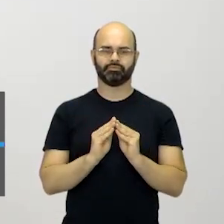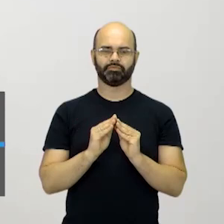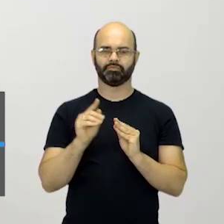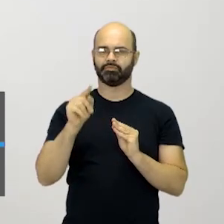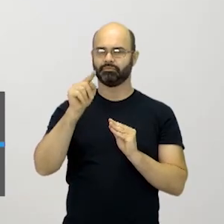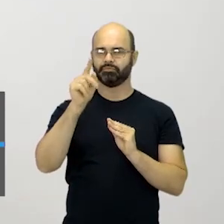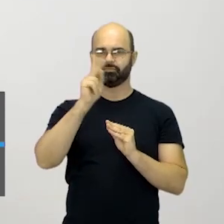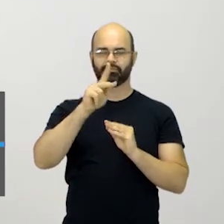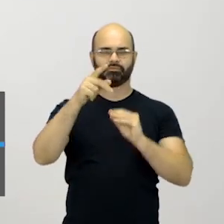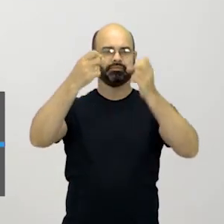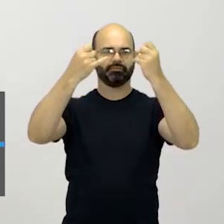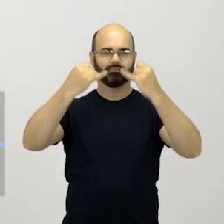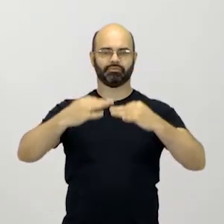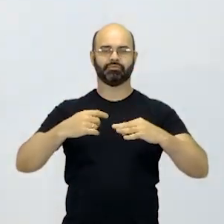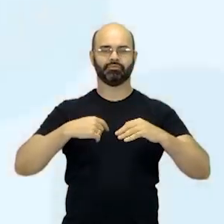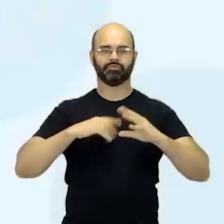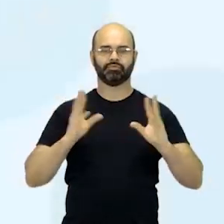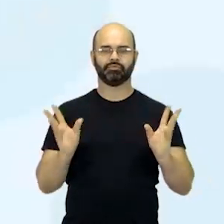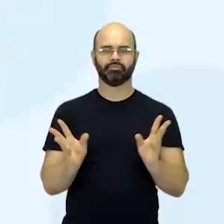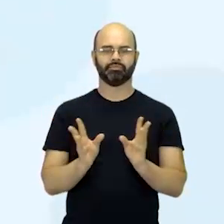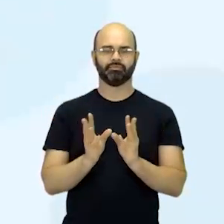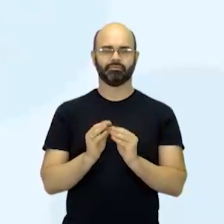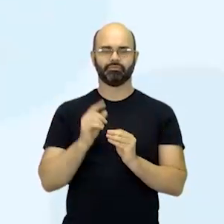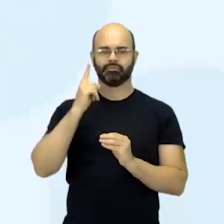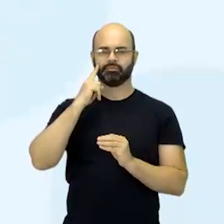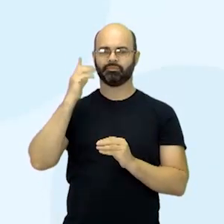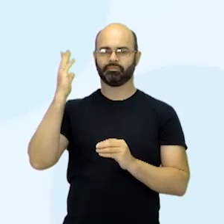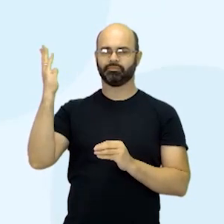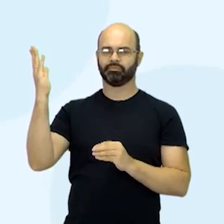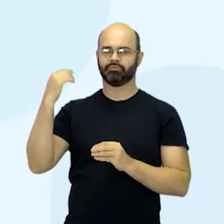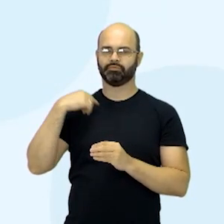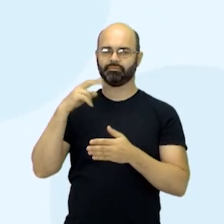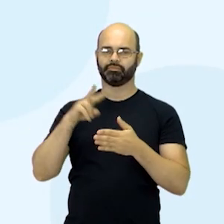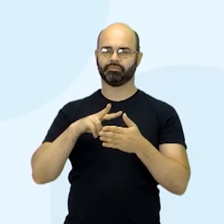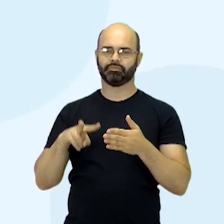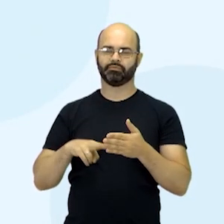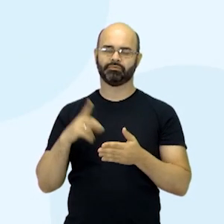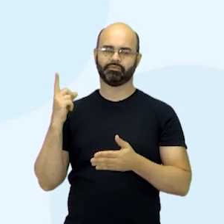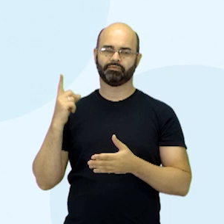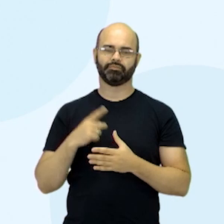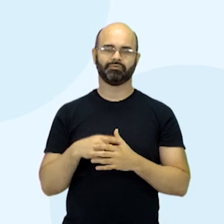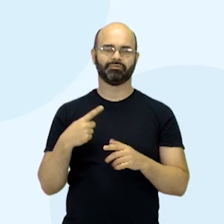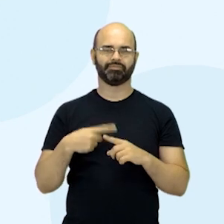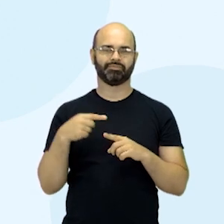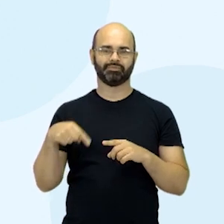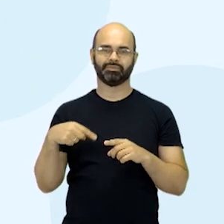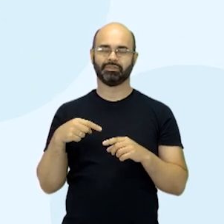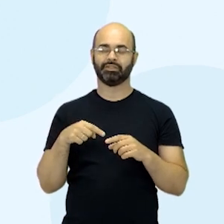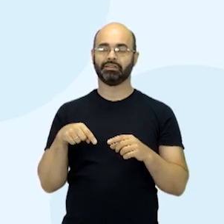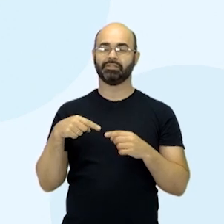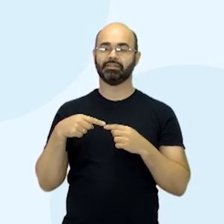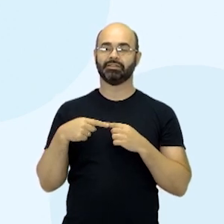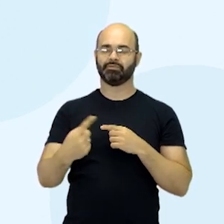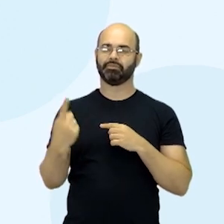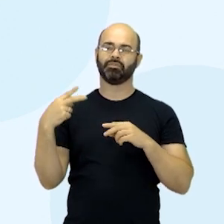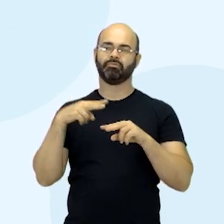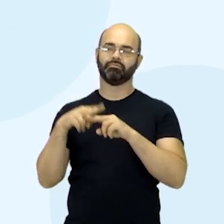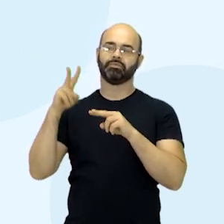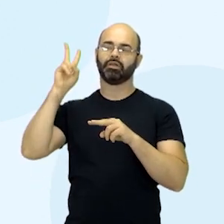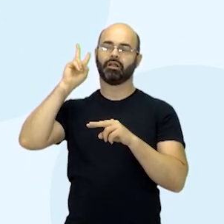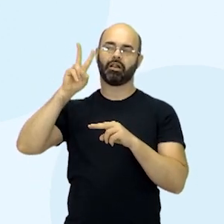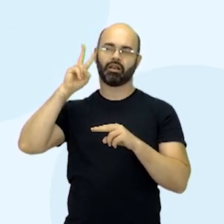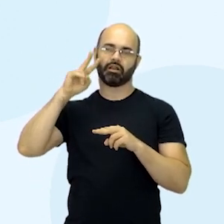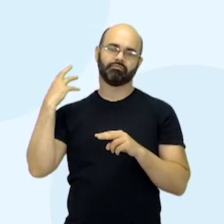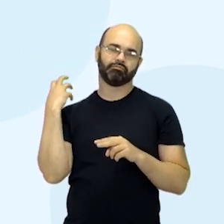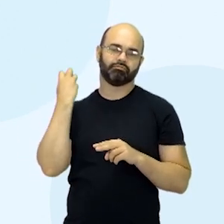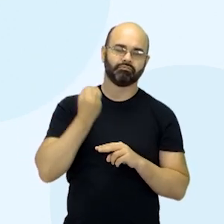tudo que você explicou. Então, vamos lá, colocar aí na tela para vocês e vou fazer a leitura, porque é uma semana de retomada. Então, só para